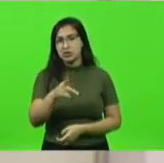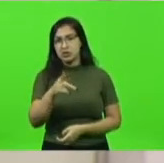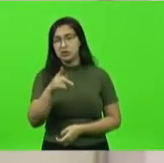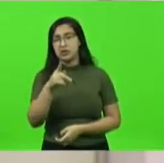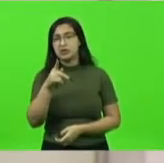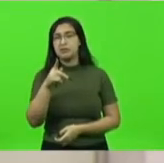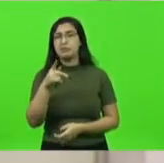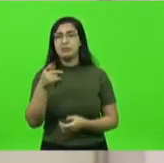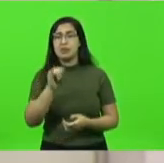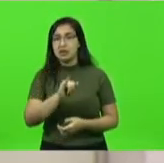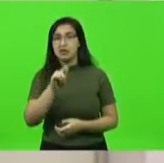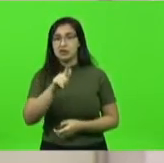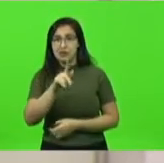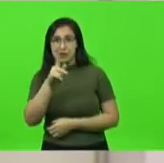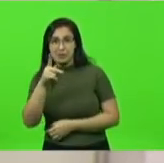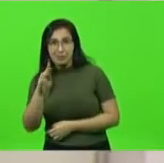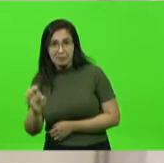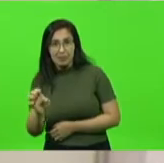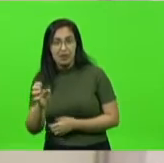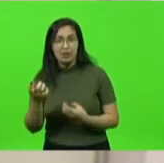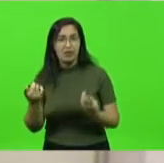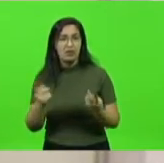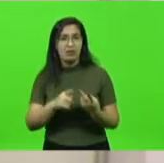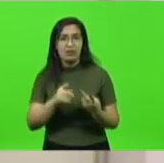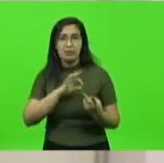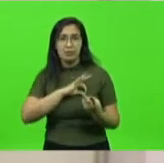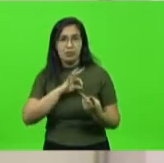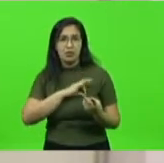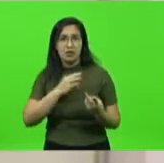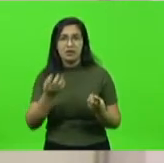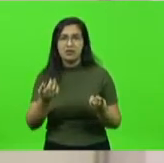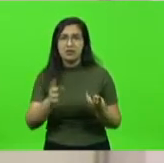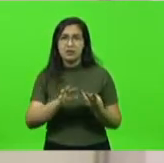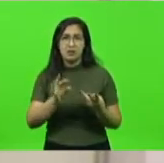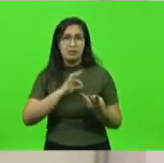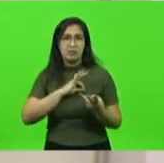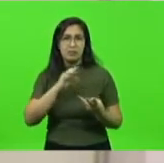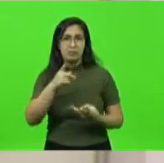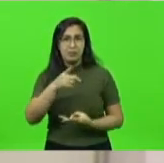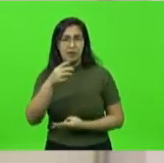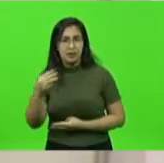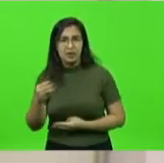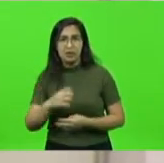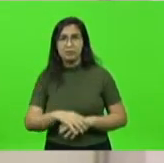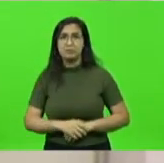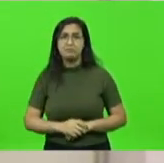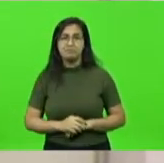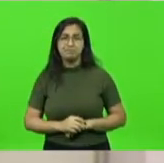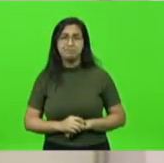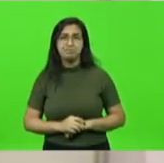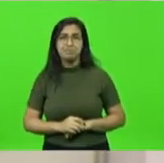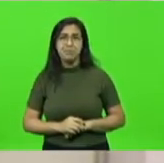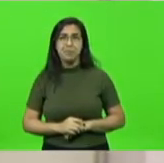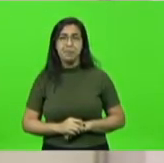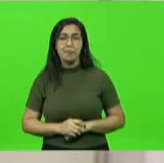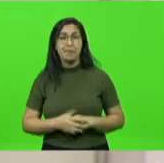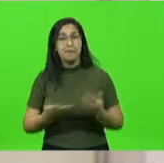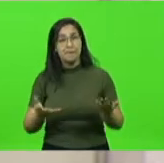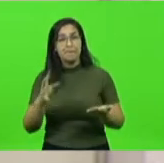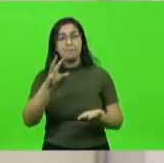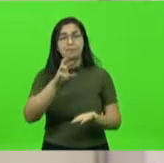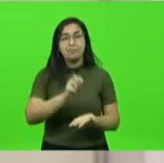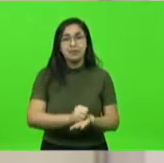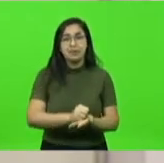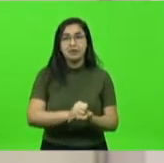sendo feito no projeto, a maior remuneração do Brasil em Santa Catarina. Fica aqui o registro e